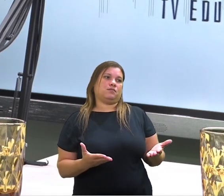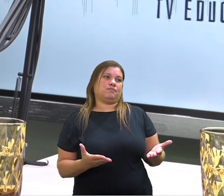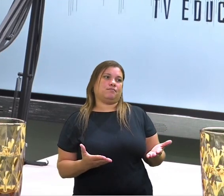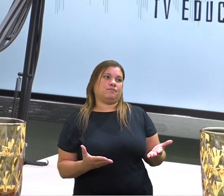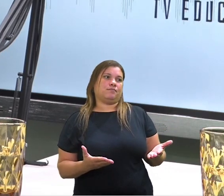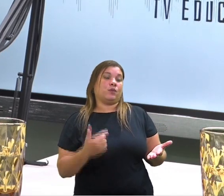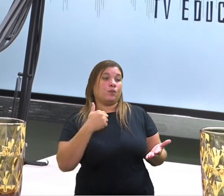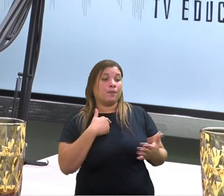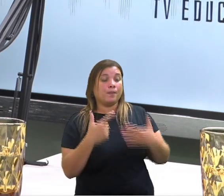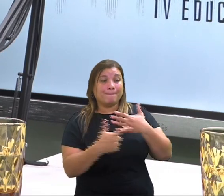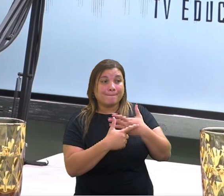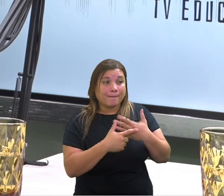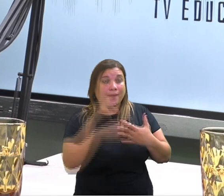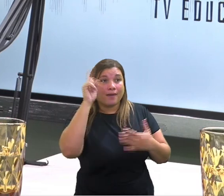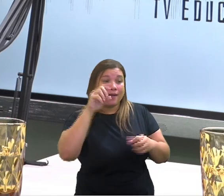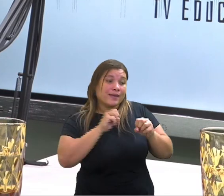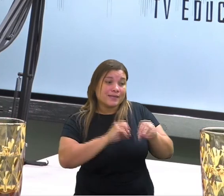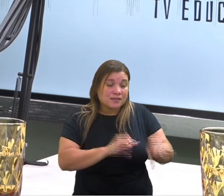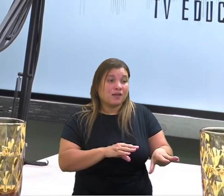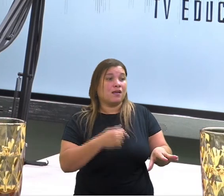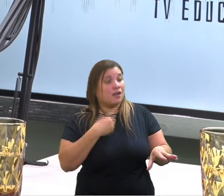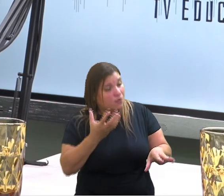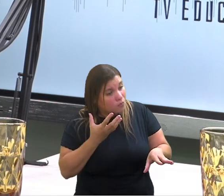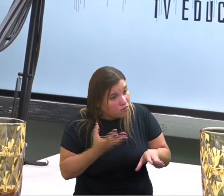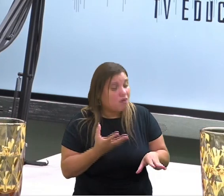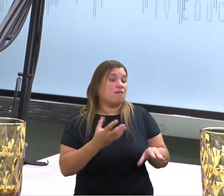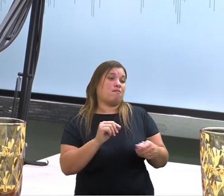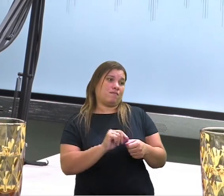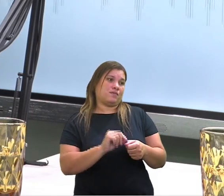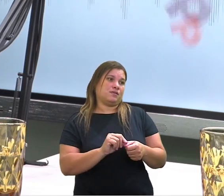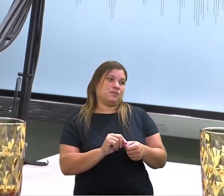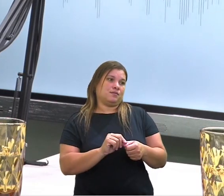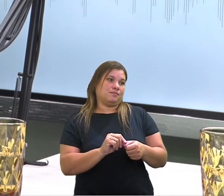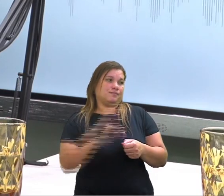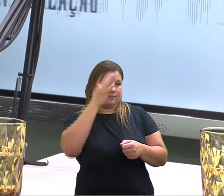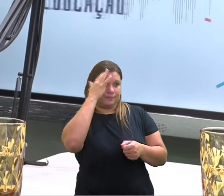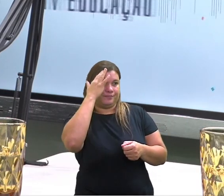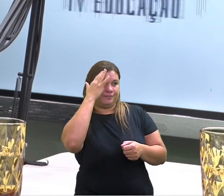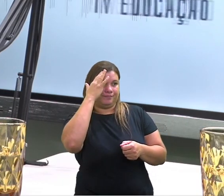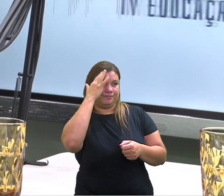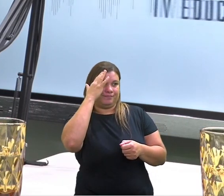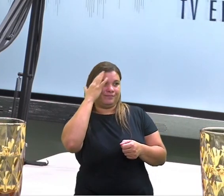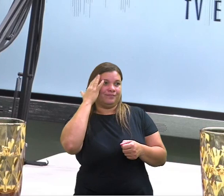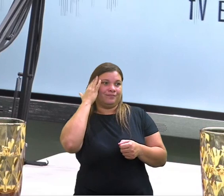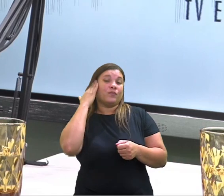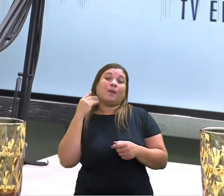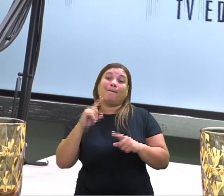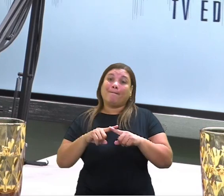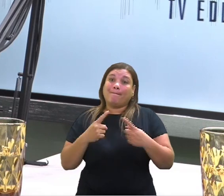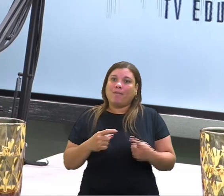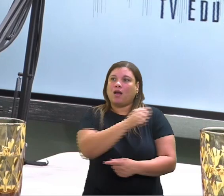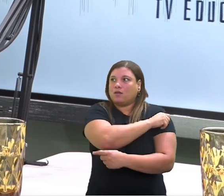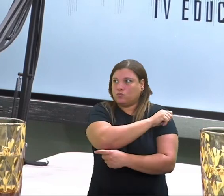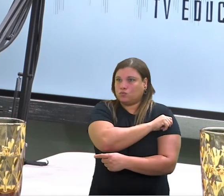não ficaram com vergonha. As pessoas chegaram, não, fiquei sabendo que o policial chegou lá, você ficou com medo? Eu falei, não, eu pedi. E numa apresentação